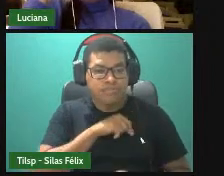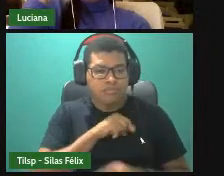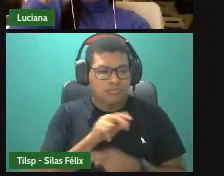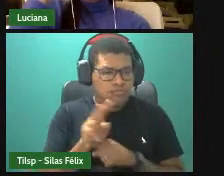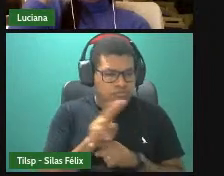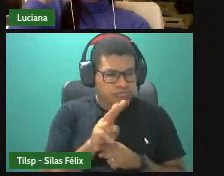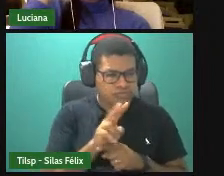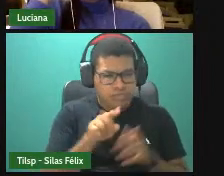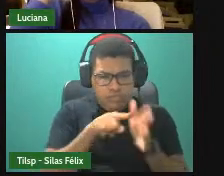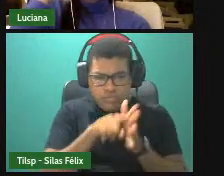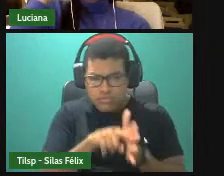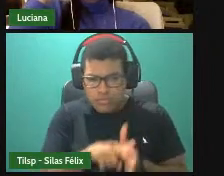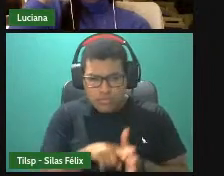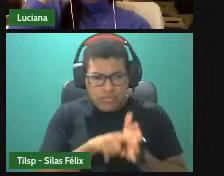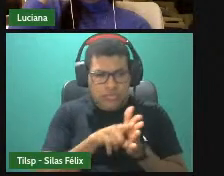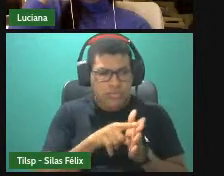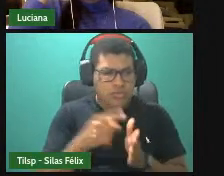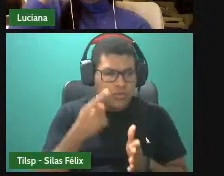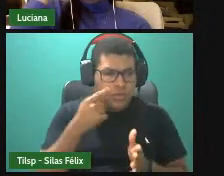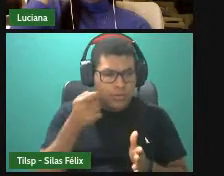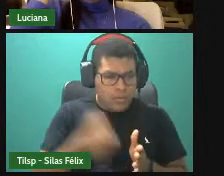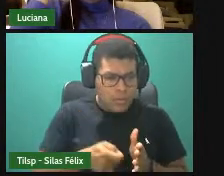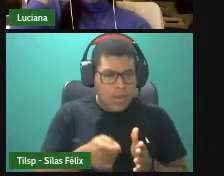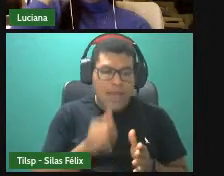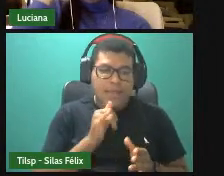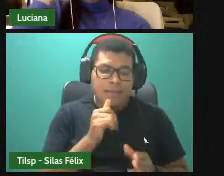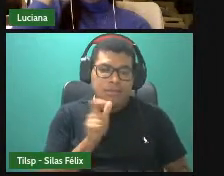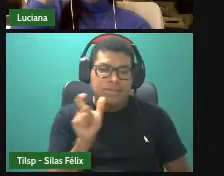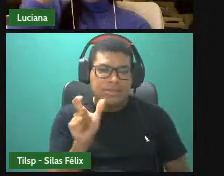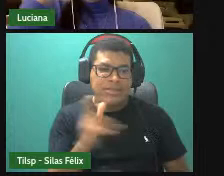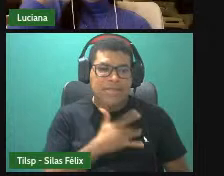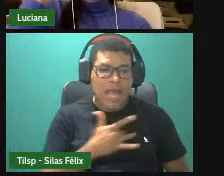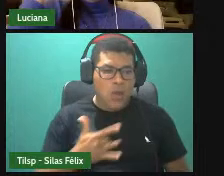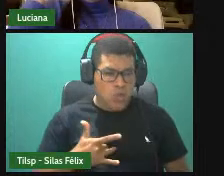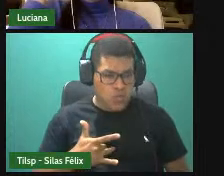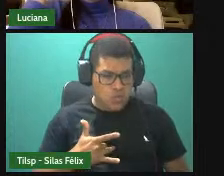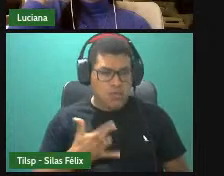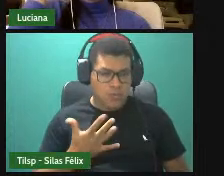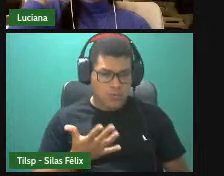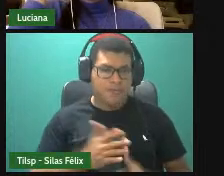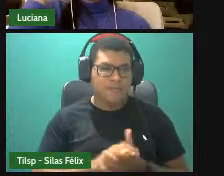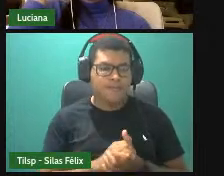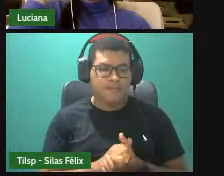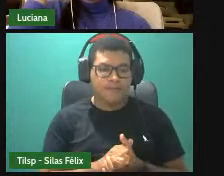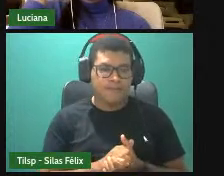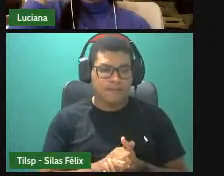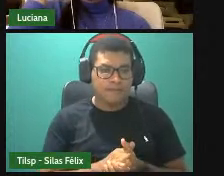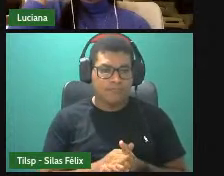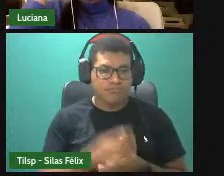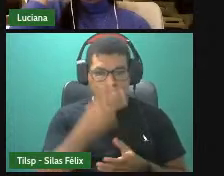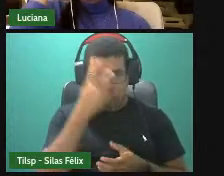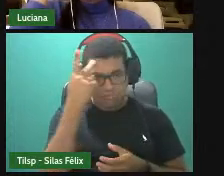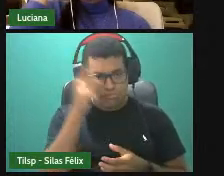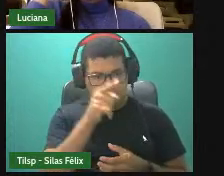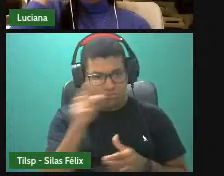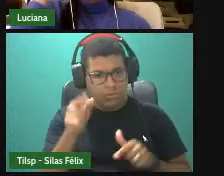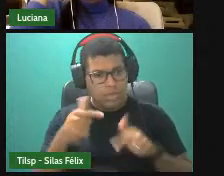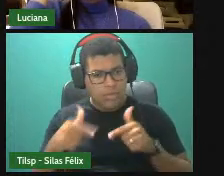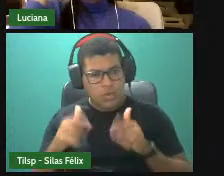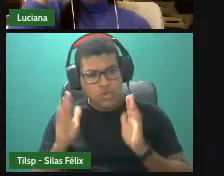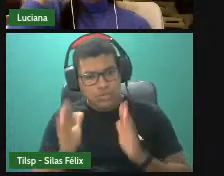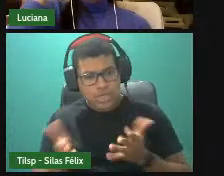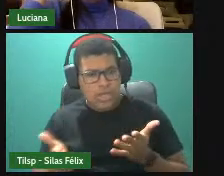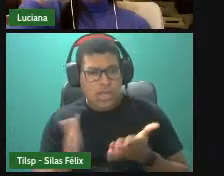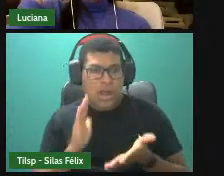professor Ricardo, no caso das perícias do plano de saúde, tá? Então, para quem já trabalhou, para vocês